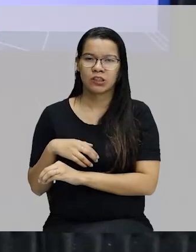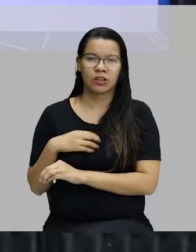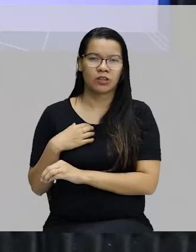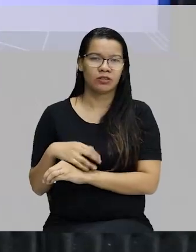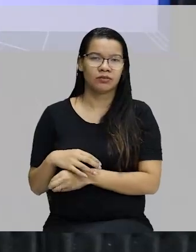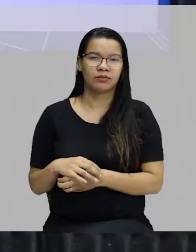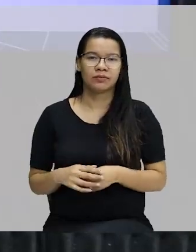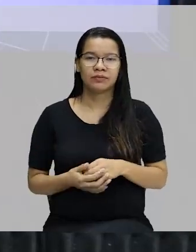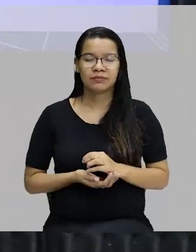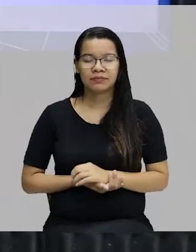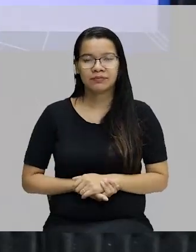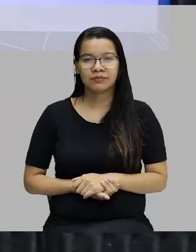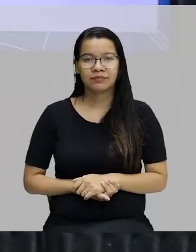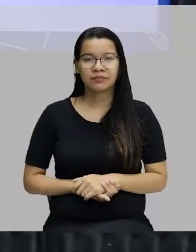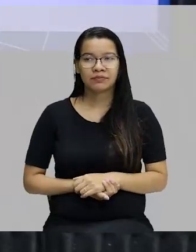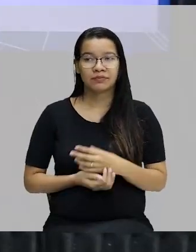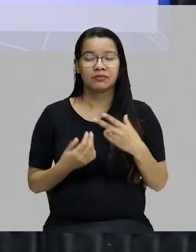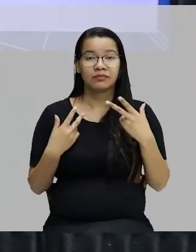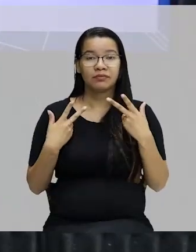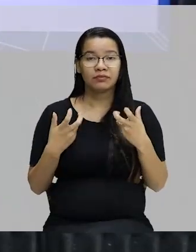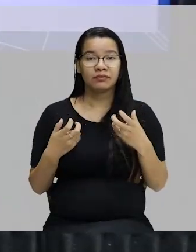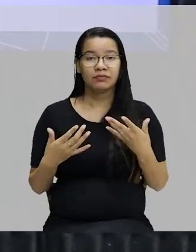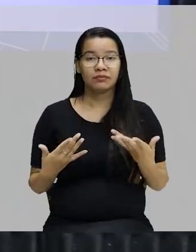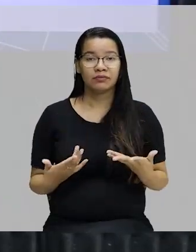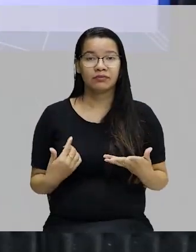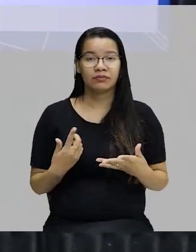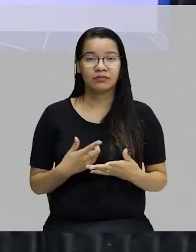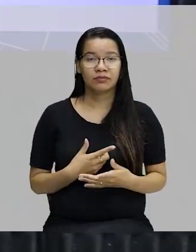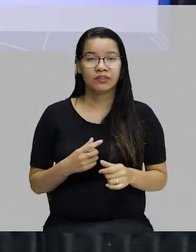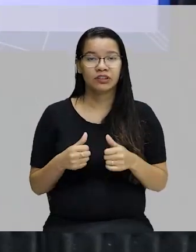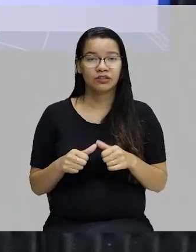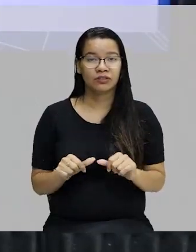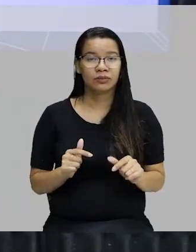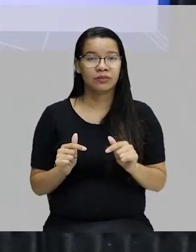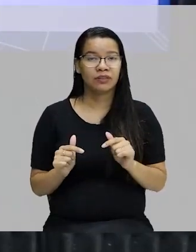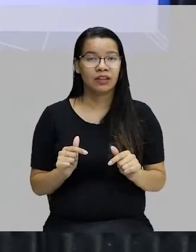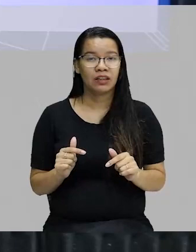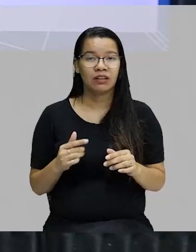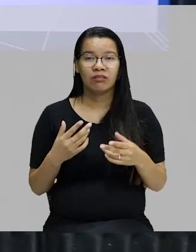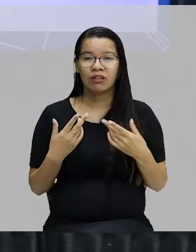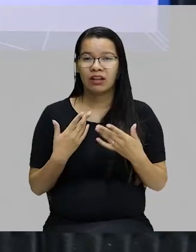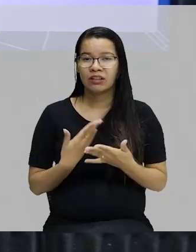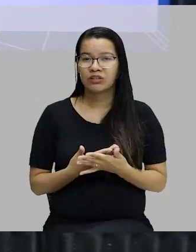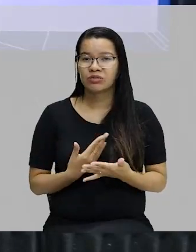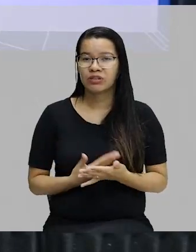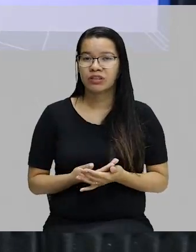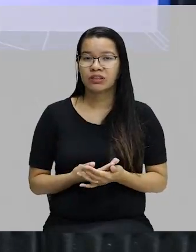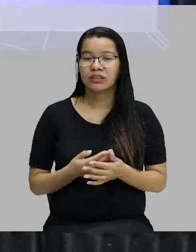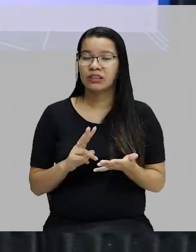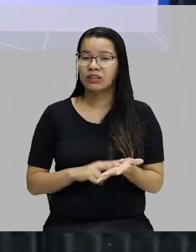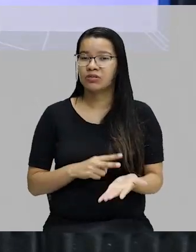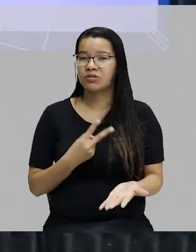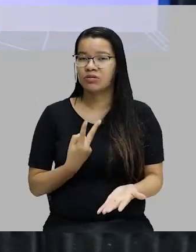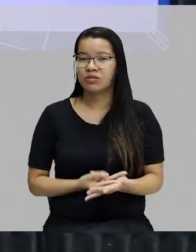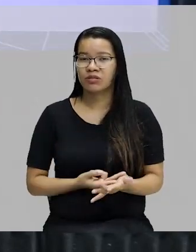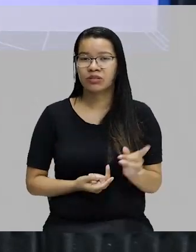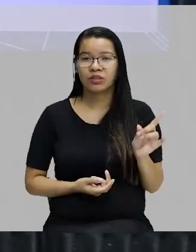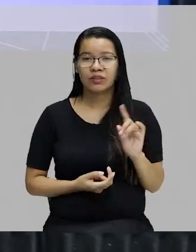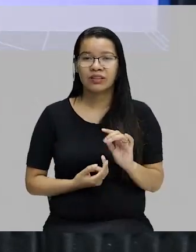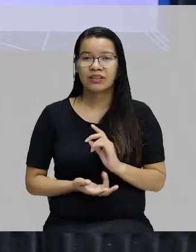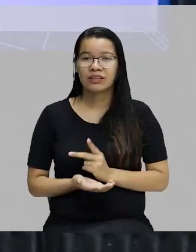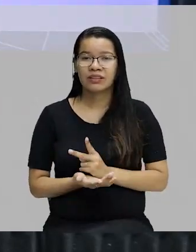com raiva, tá bom? Percebam que quando a gente estiver trabalhando com traduções, quando você for fazer as adequações, nem sempre